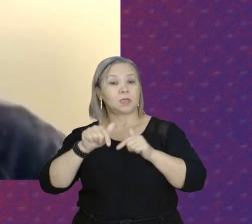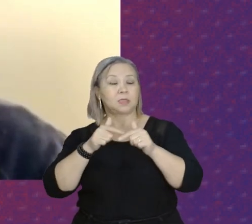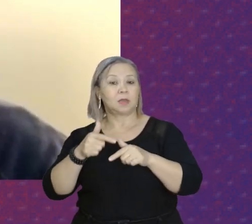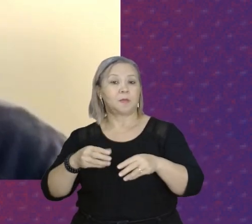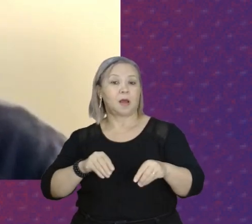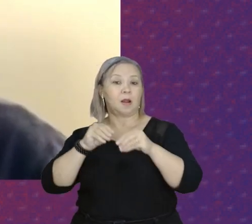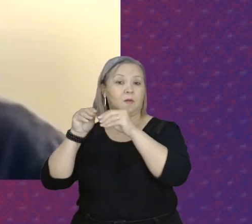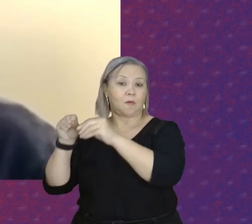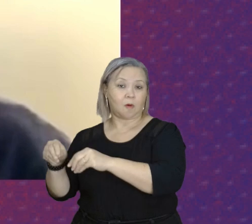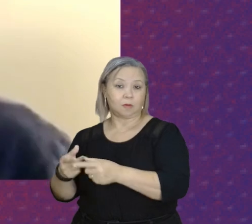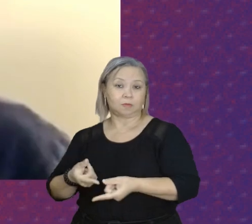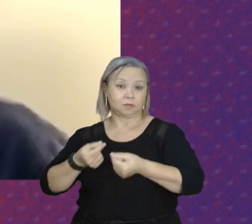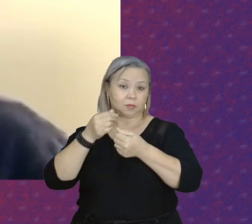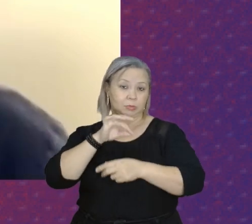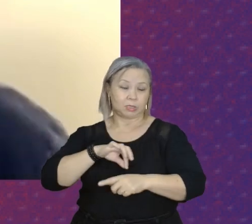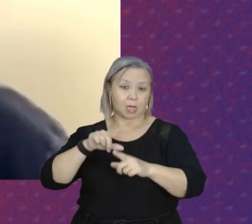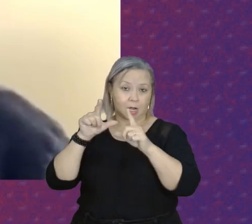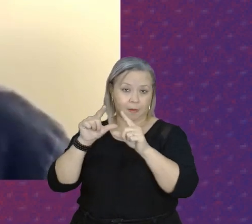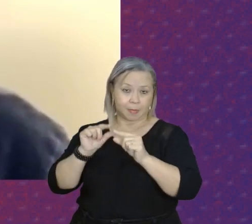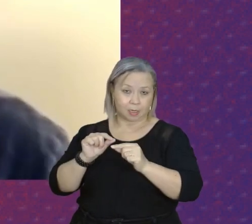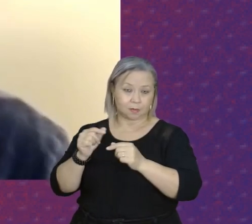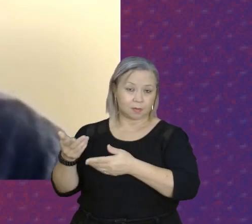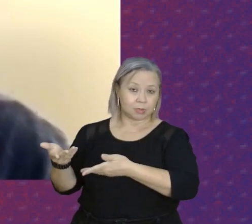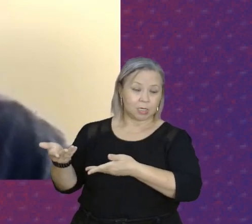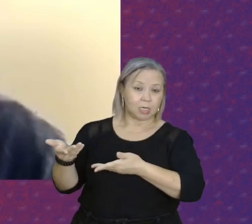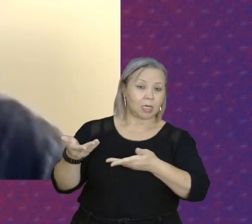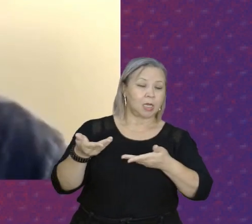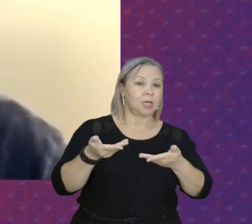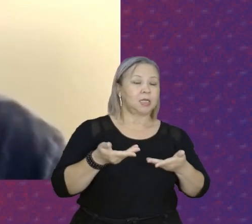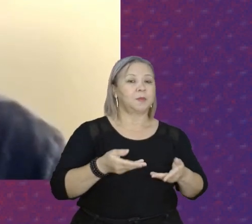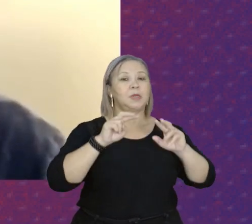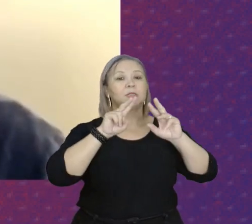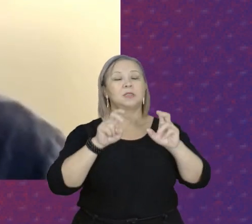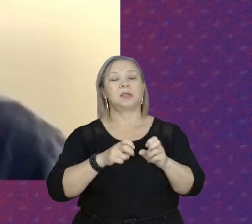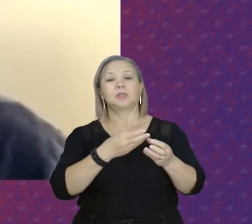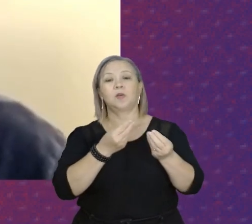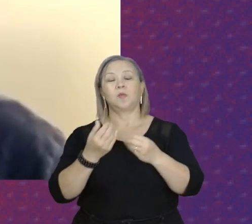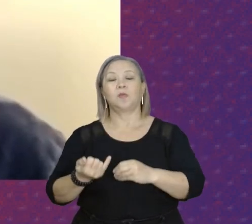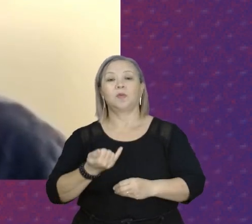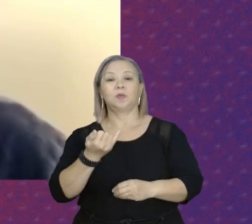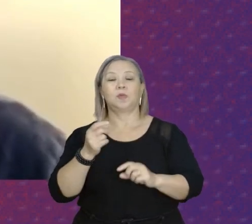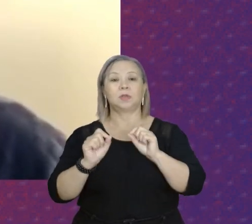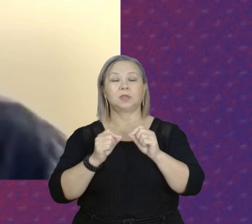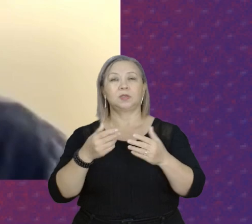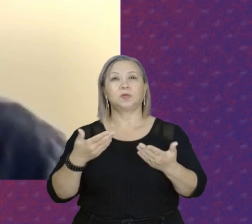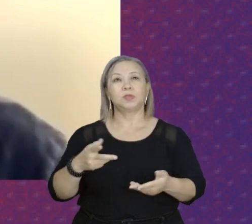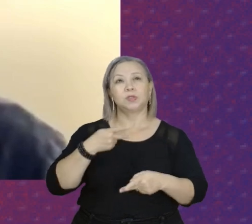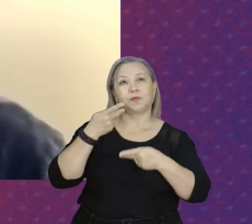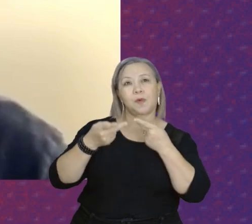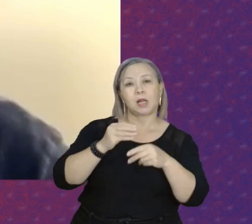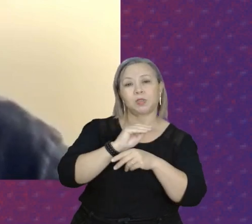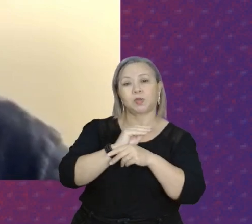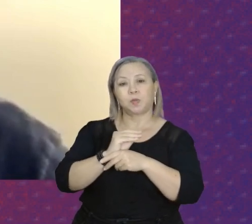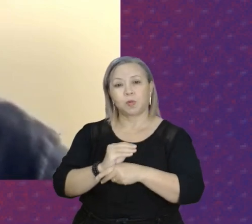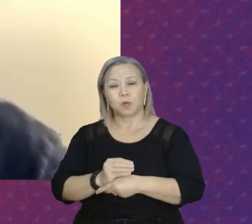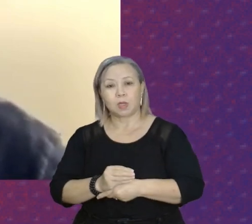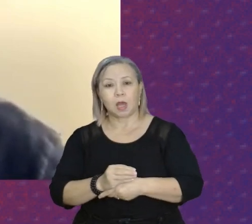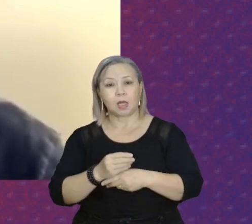ganham menos. E traz também essa questão que é tão importante quando a gente fala sobre cuidado no âmbito